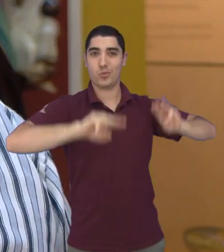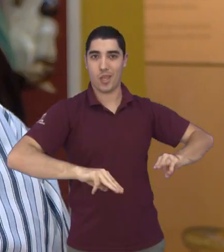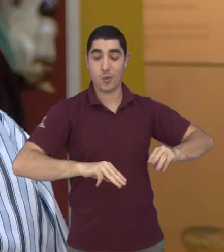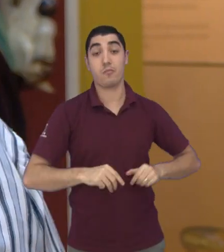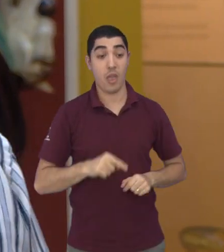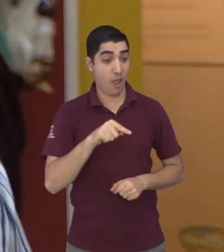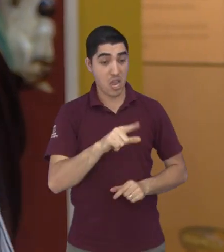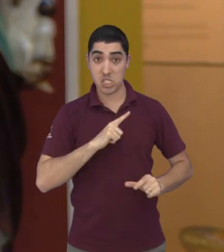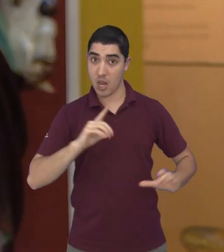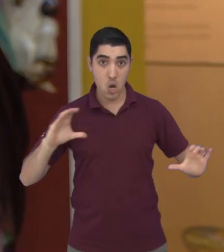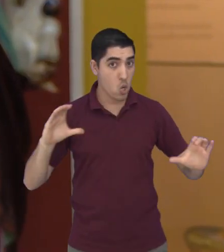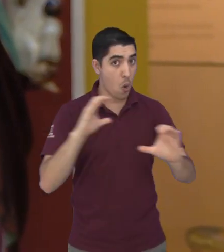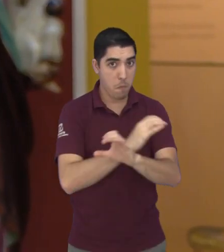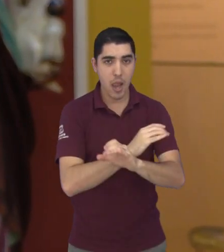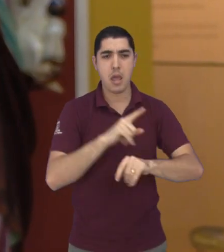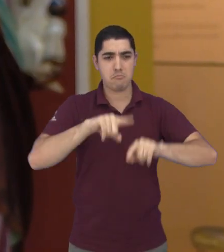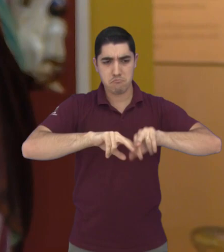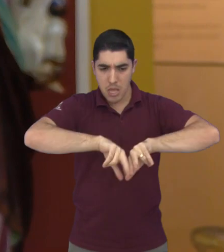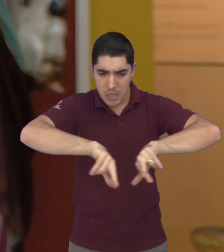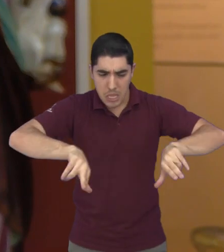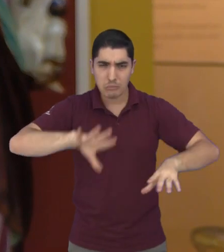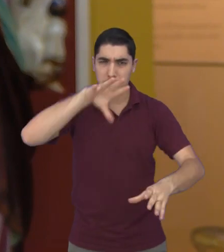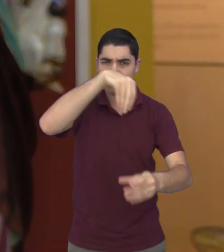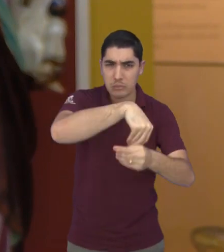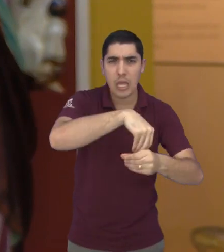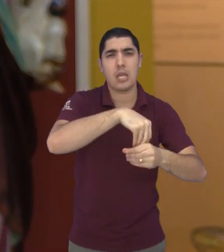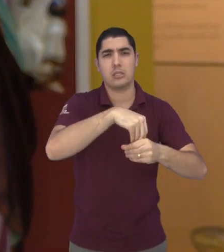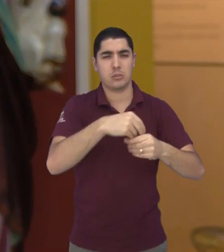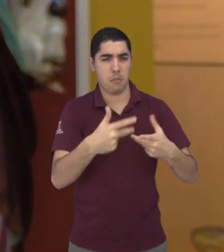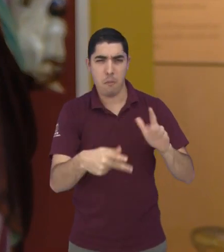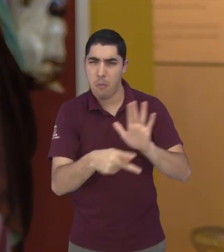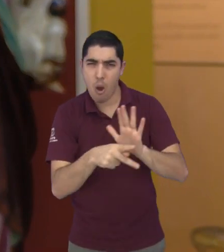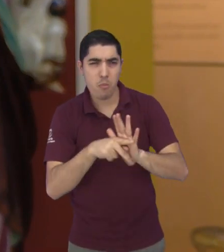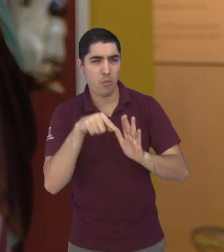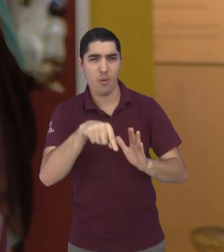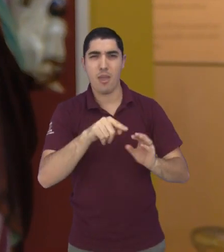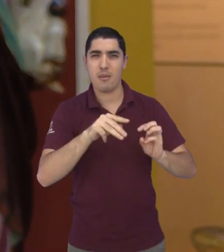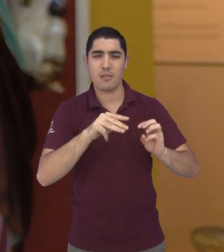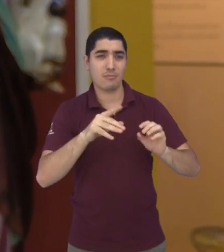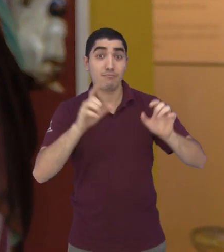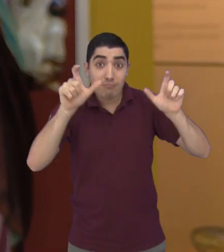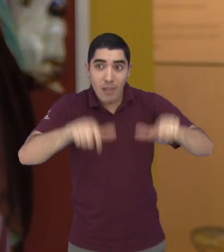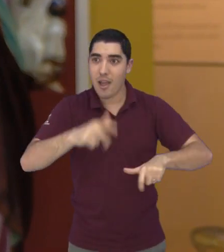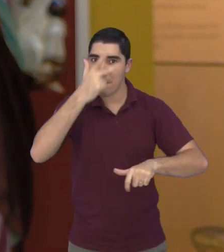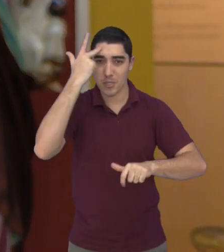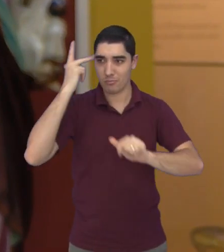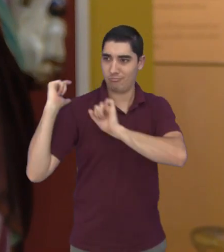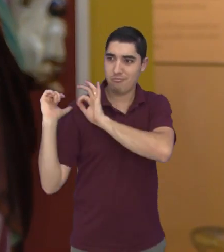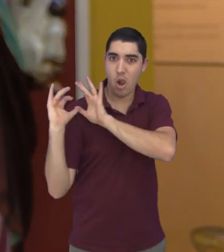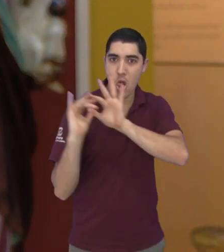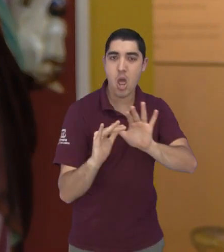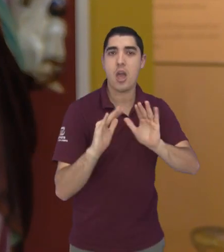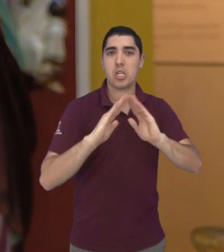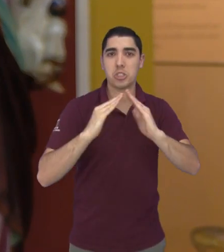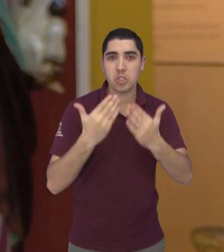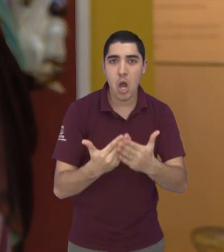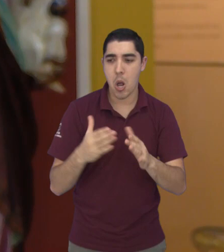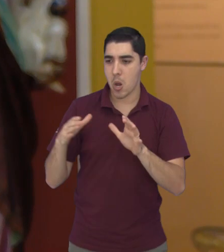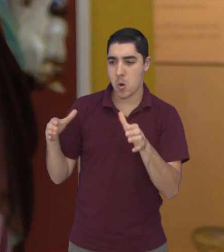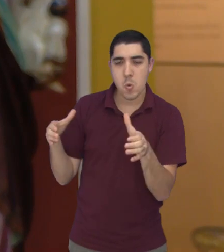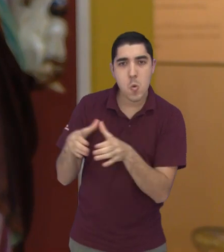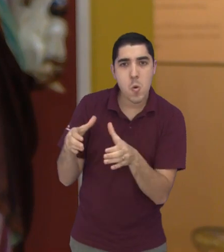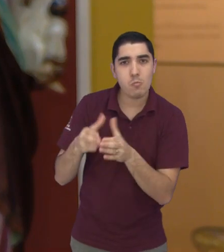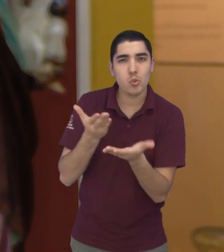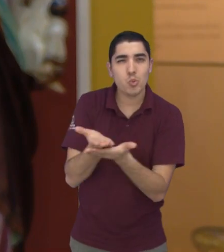com a parte museográfica, museológica e aberto ao público e às escolas, a